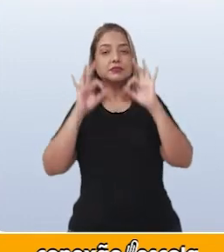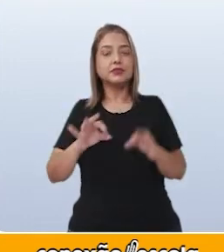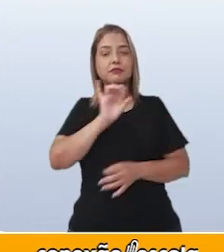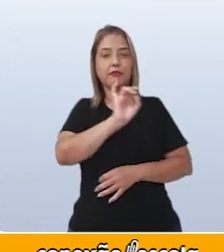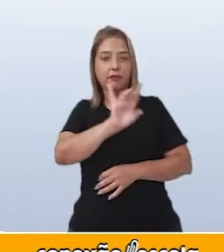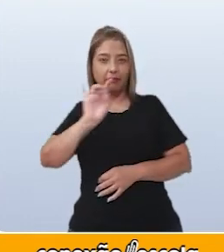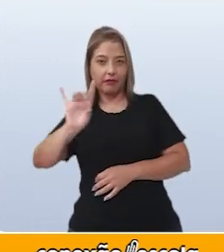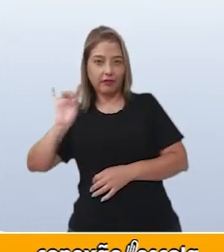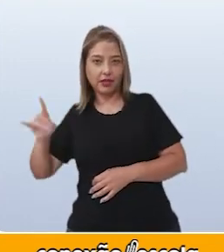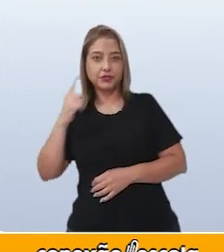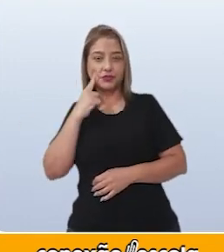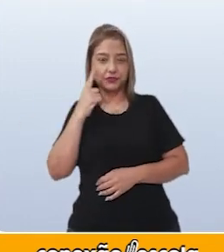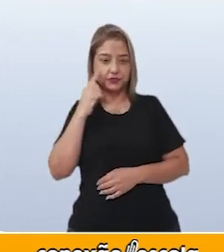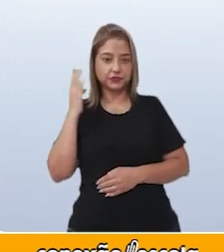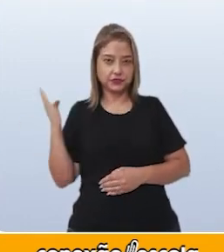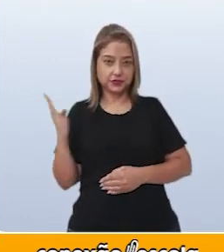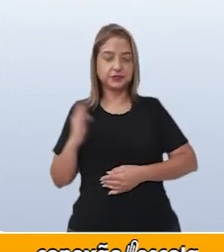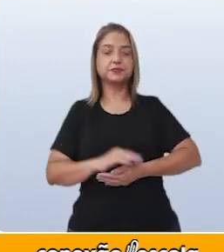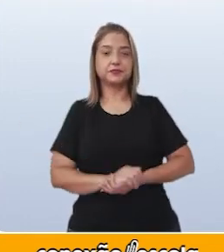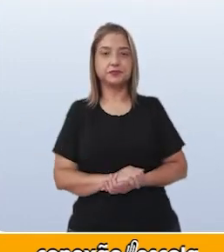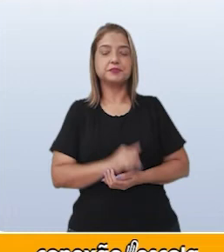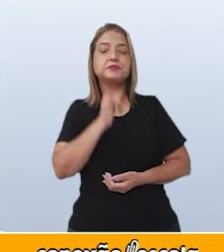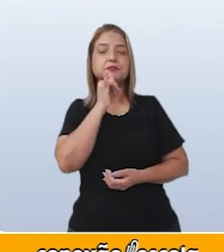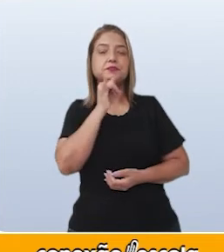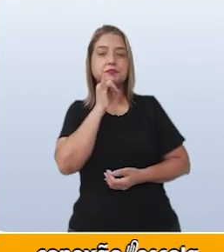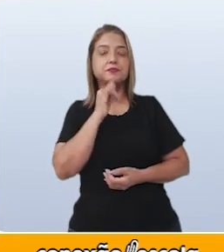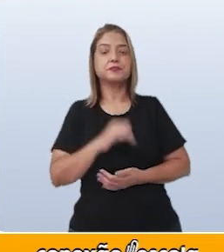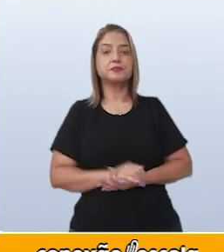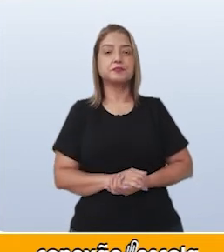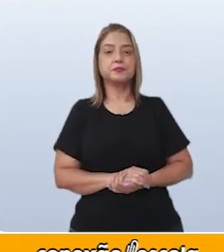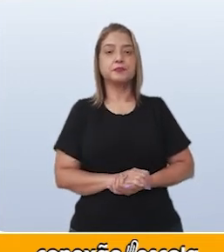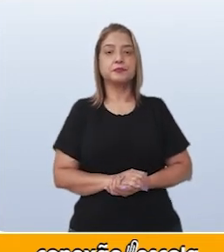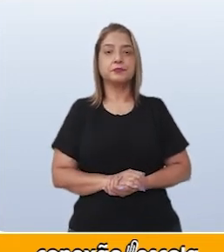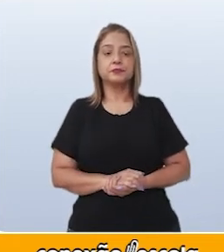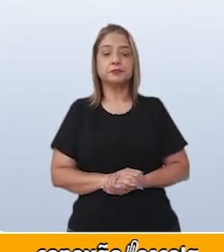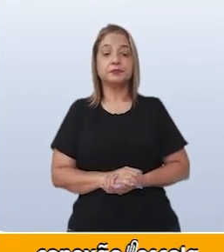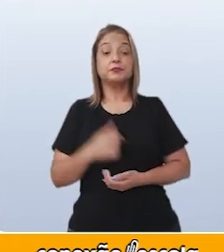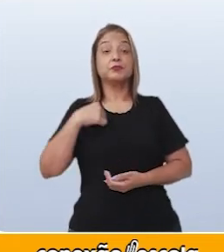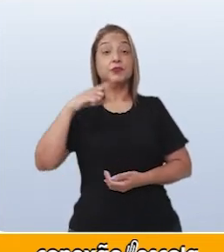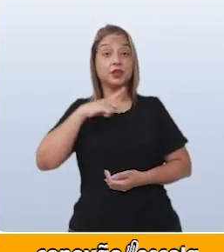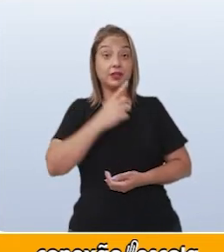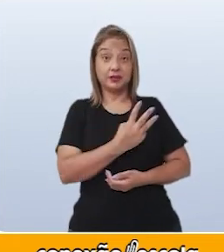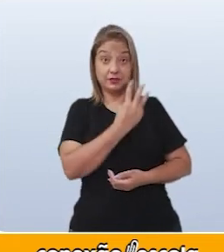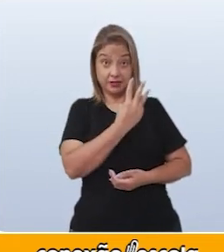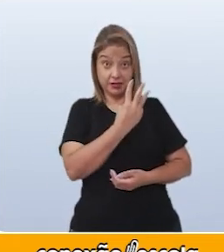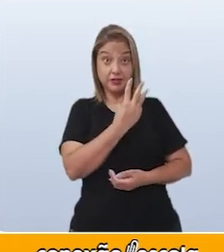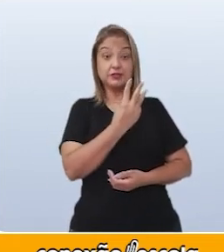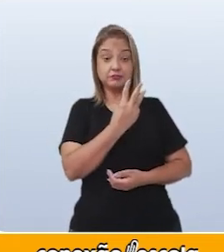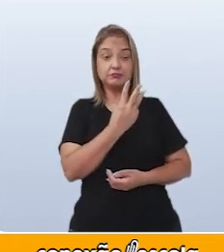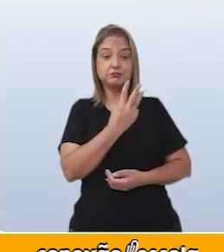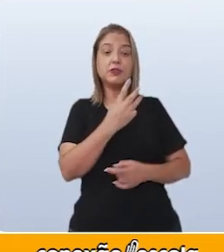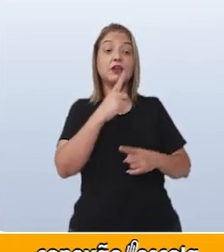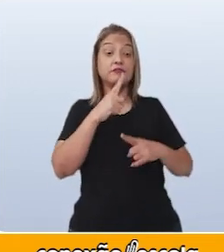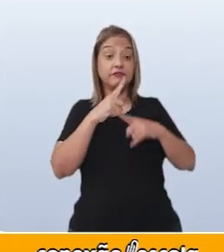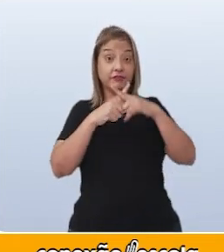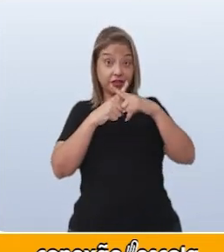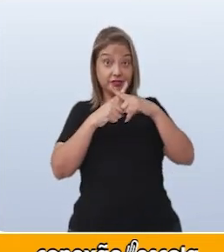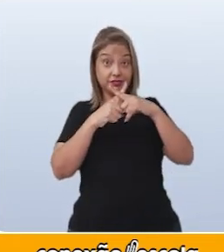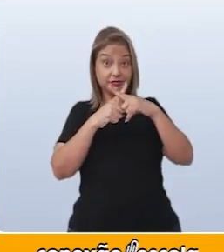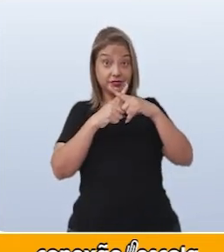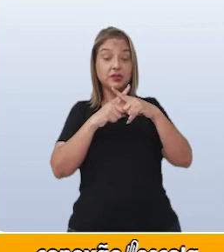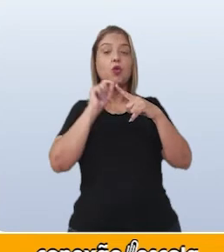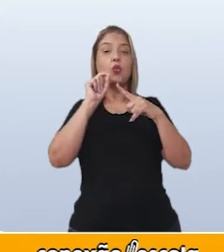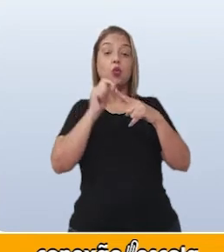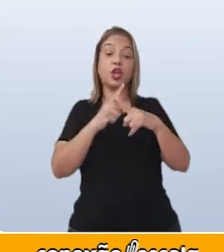das parcelas. Vamos ver o seguinte exemplo. Eu tenho 3 multiplicando